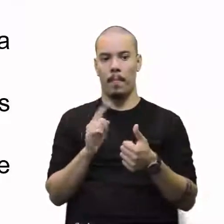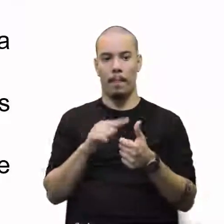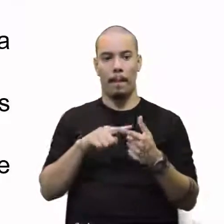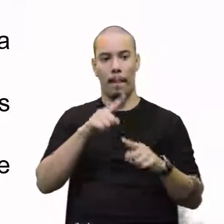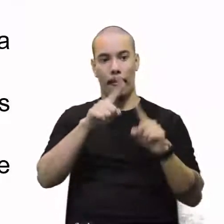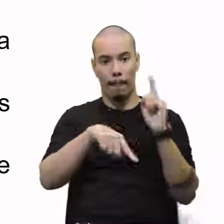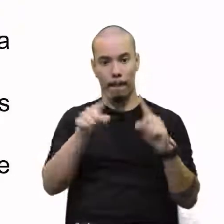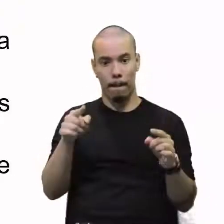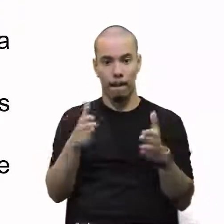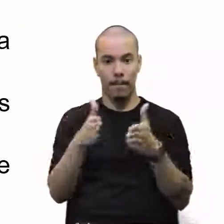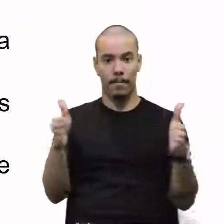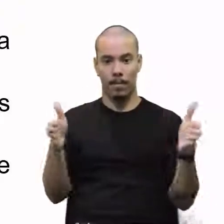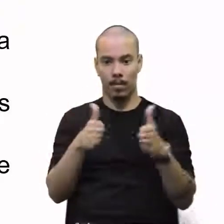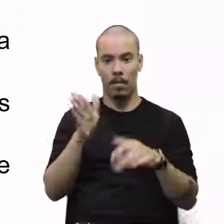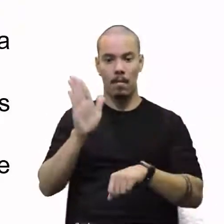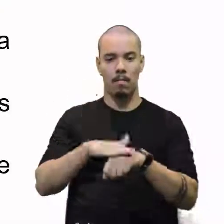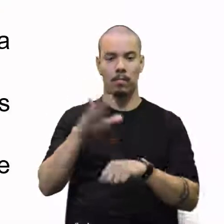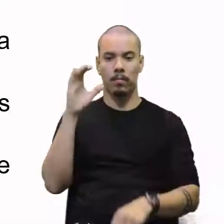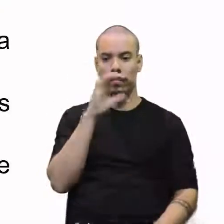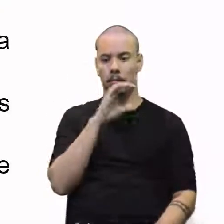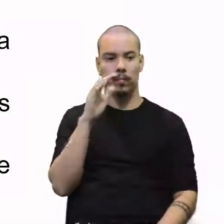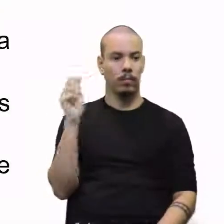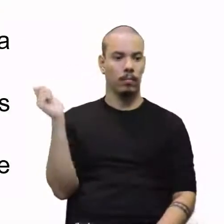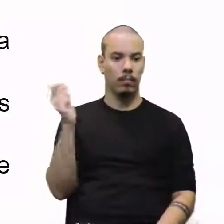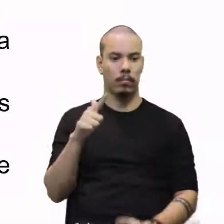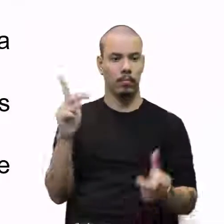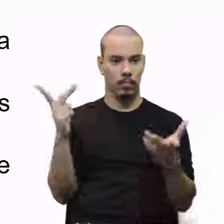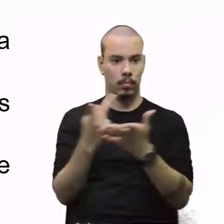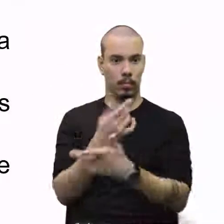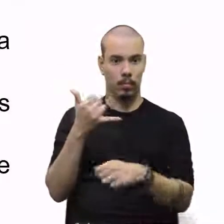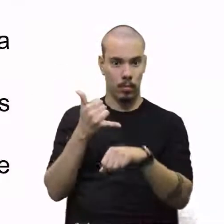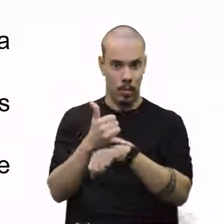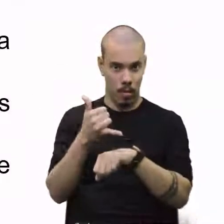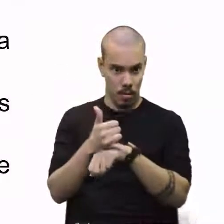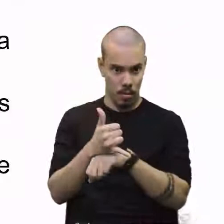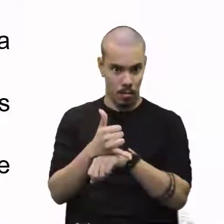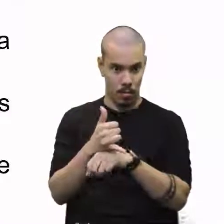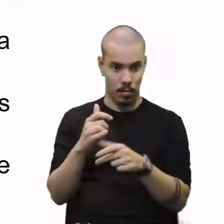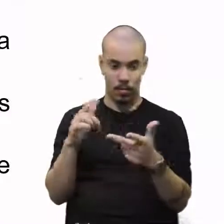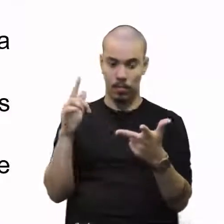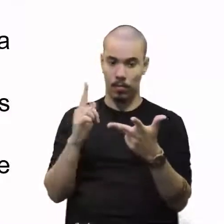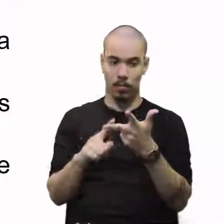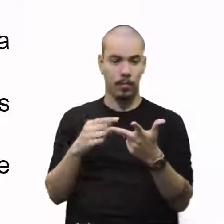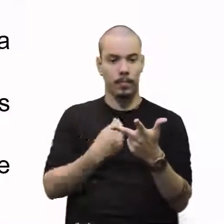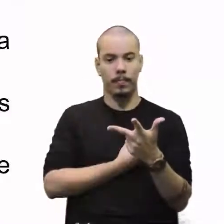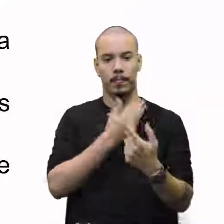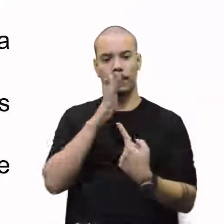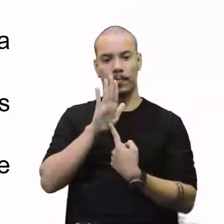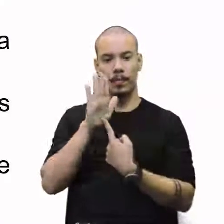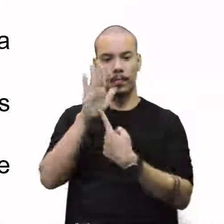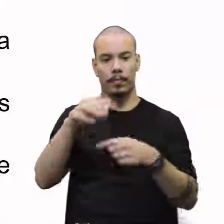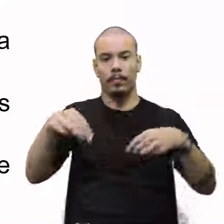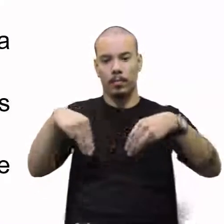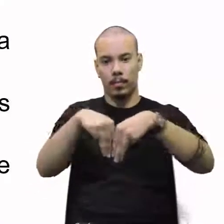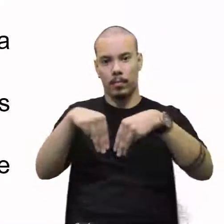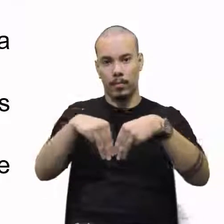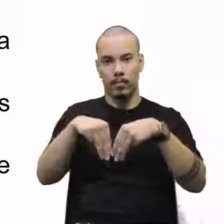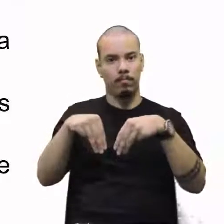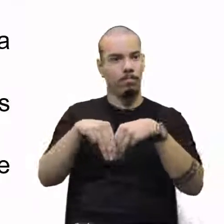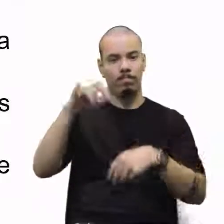seu comprimento mais intensamente do que ocorre com o aço. Apresenta uma